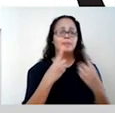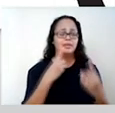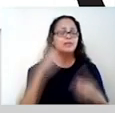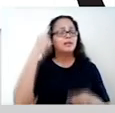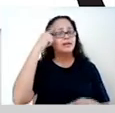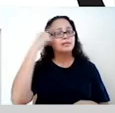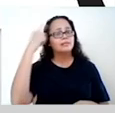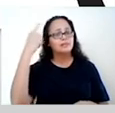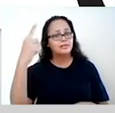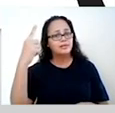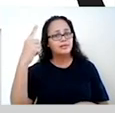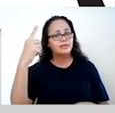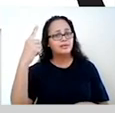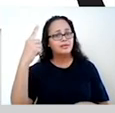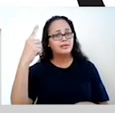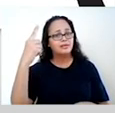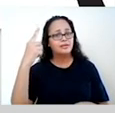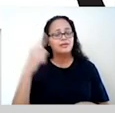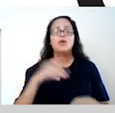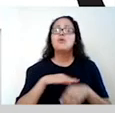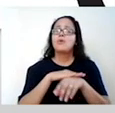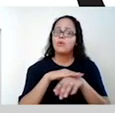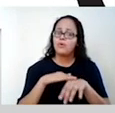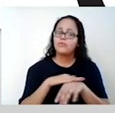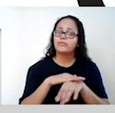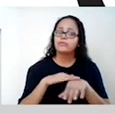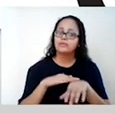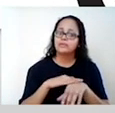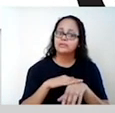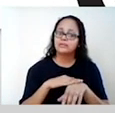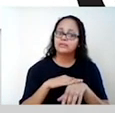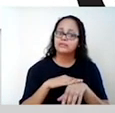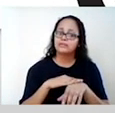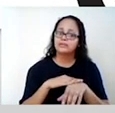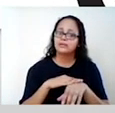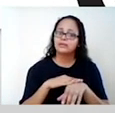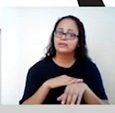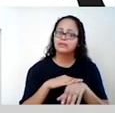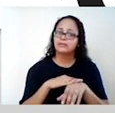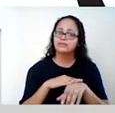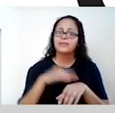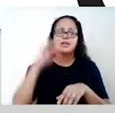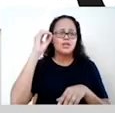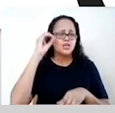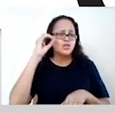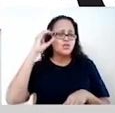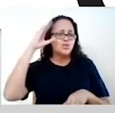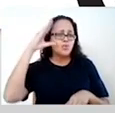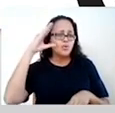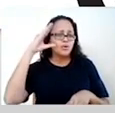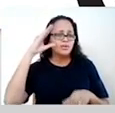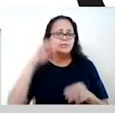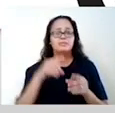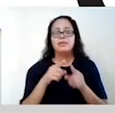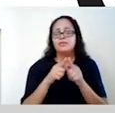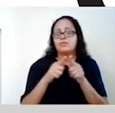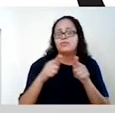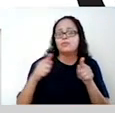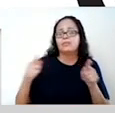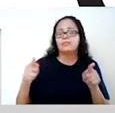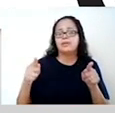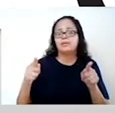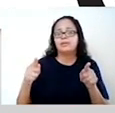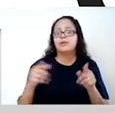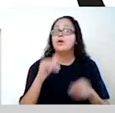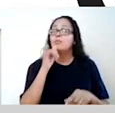essas ideias, discutir sobre o que eles acham, e nesse debate aprofunda o conhecimento. Né? Quando eu vou, por